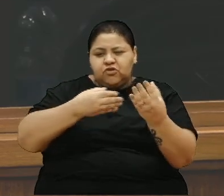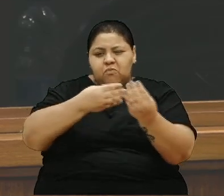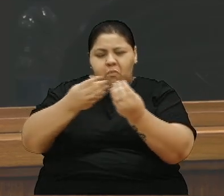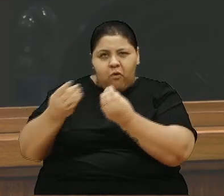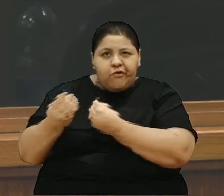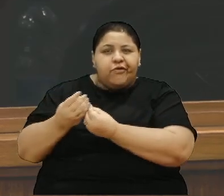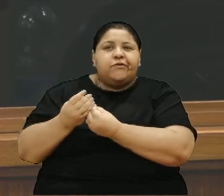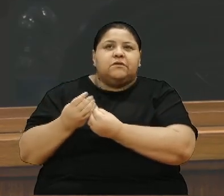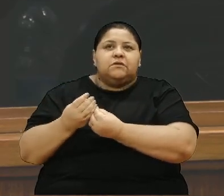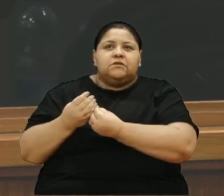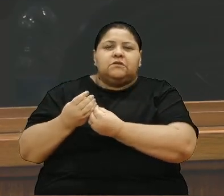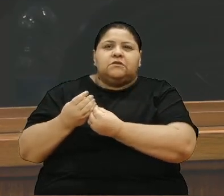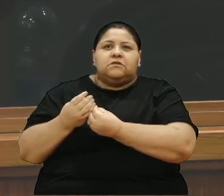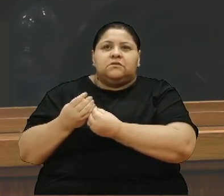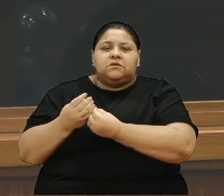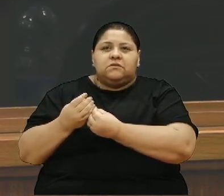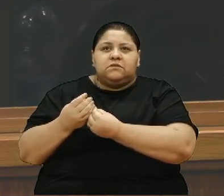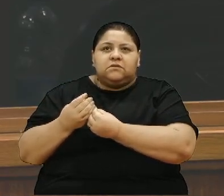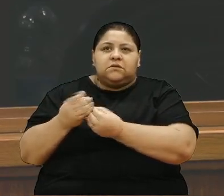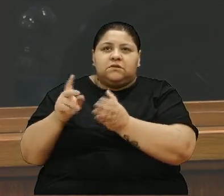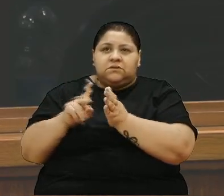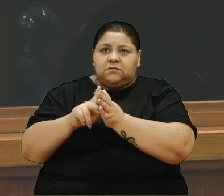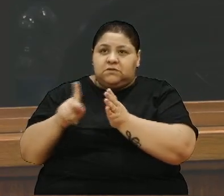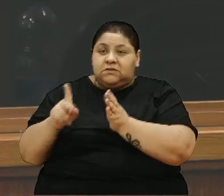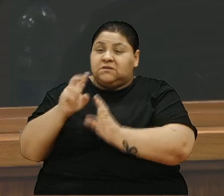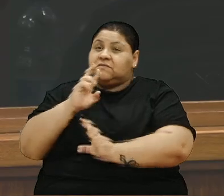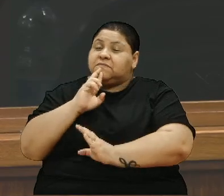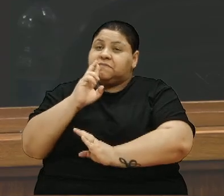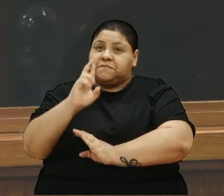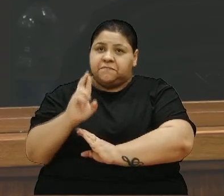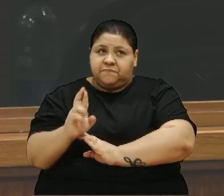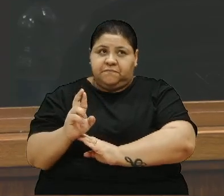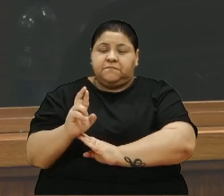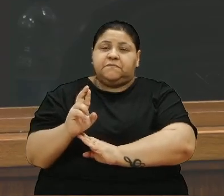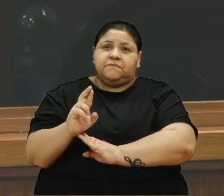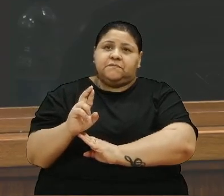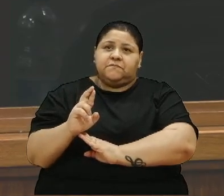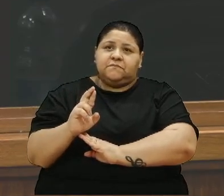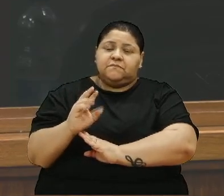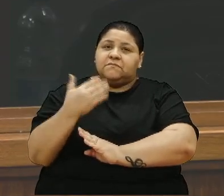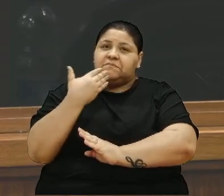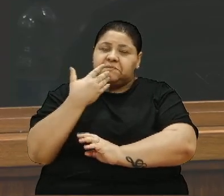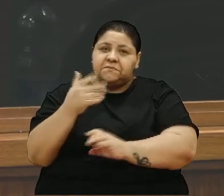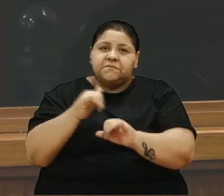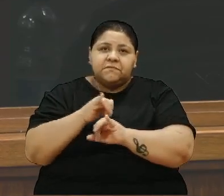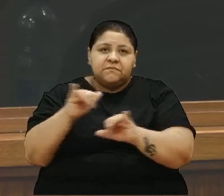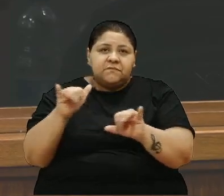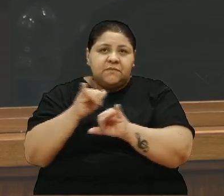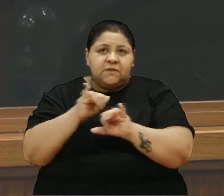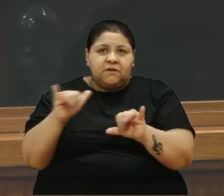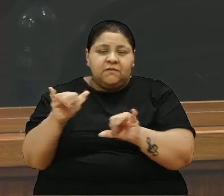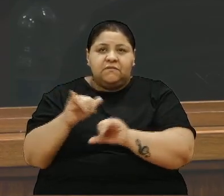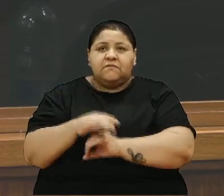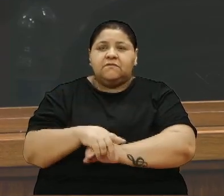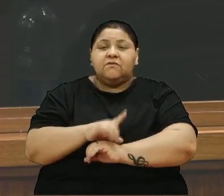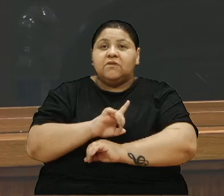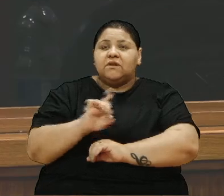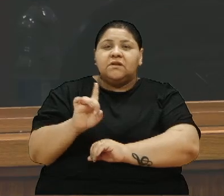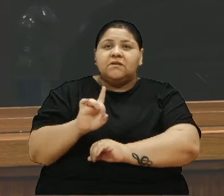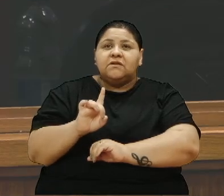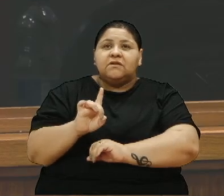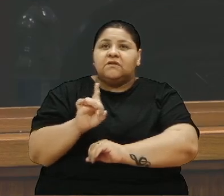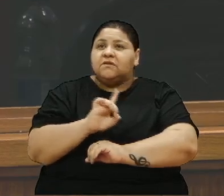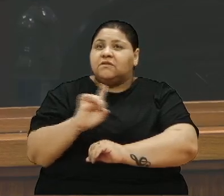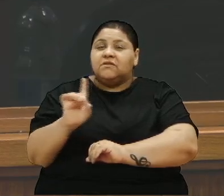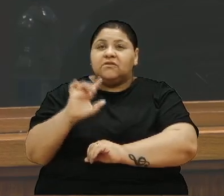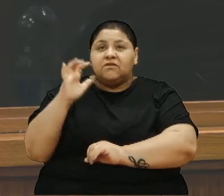vezes, pela própria resposta desse pedido de informação, ela não